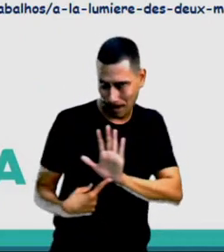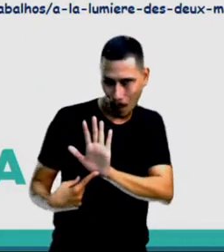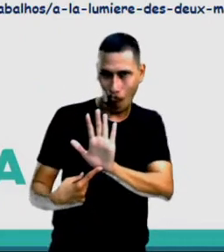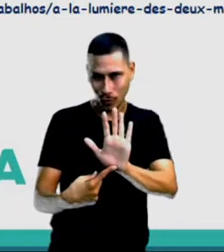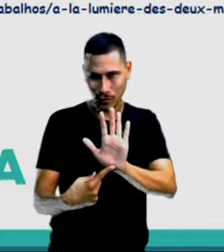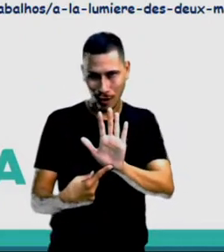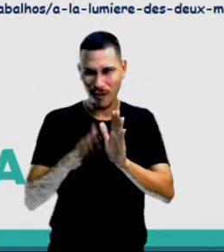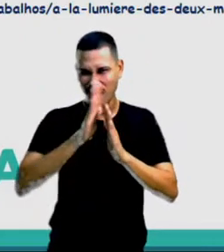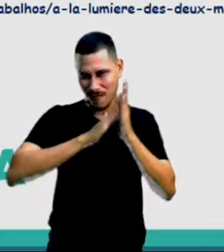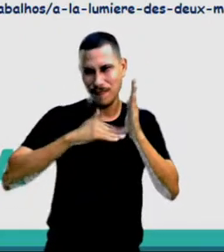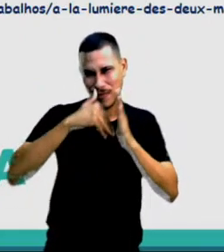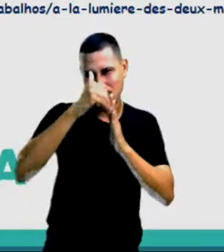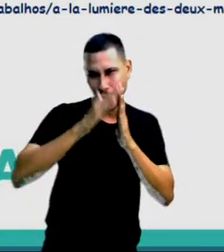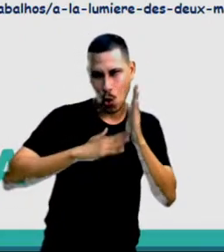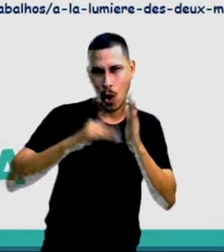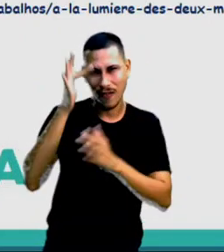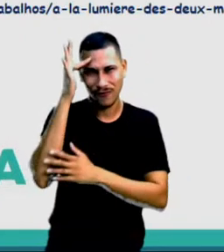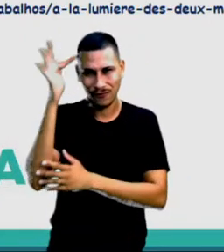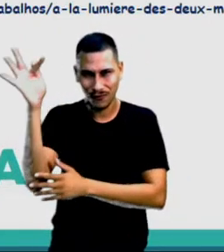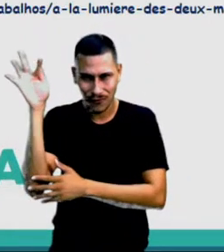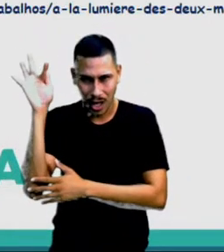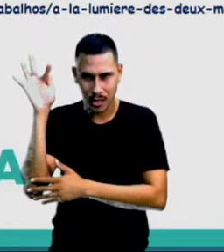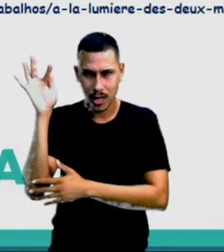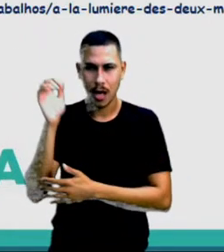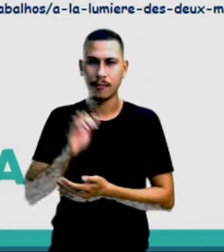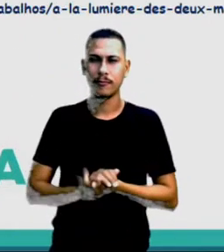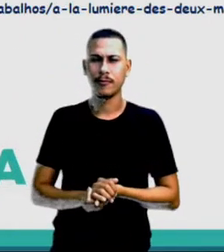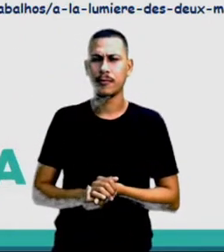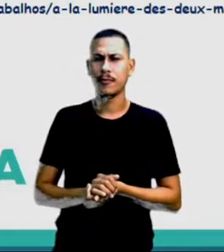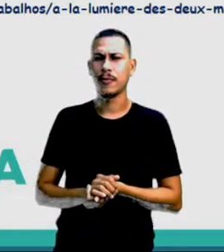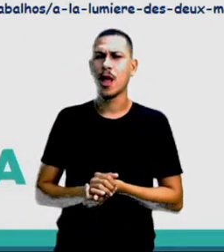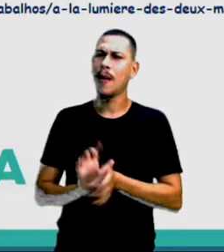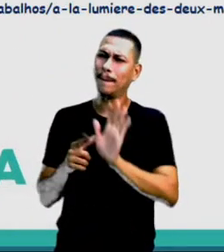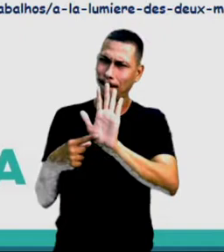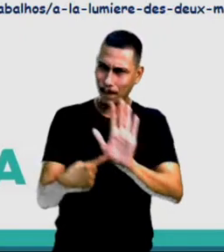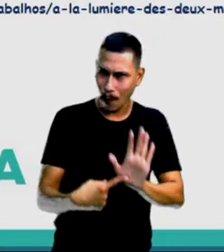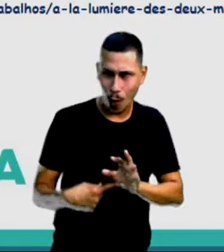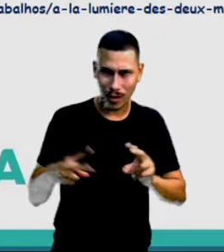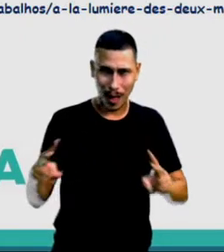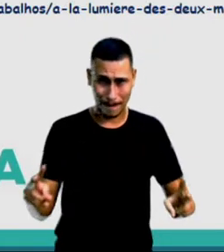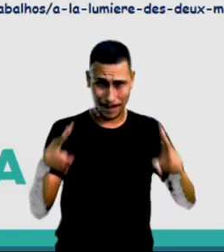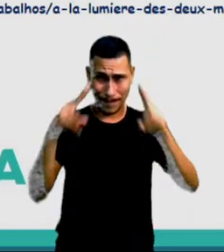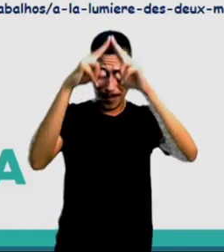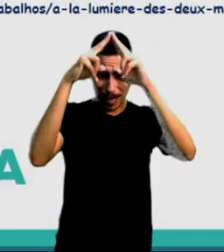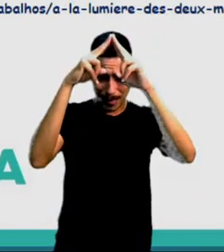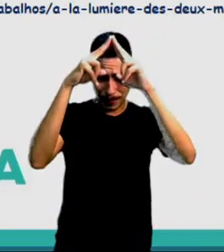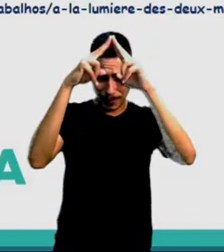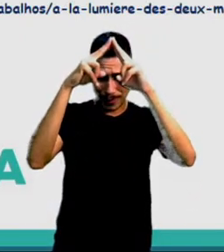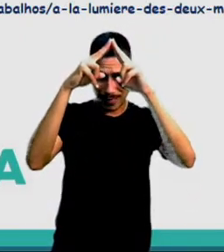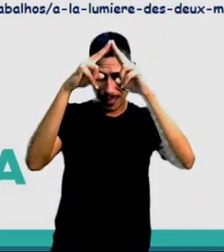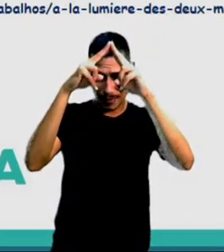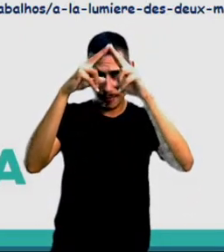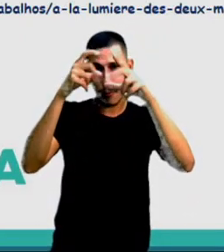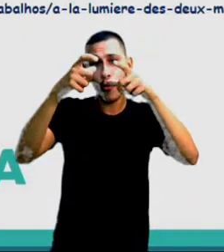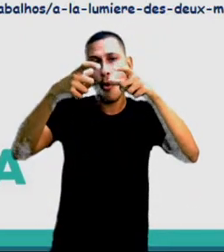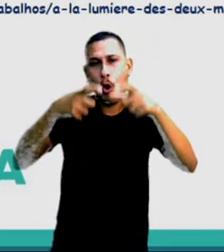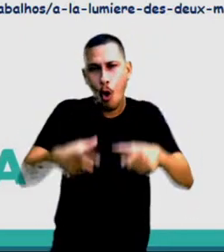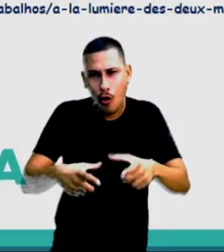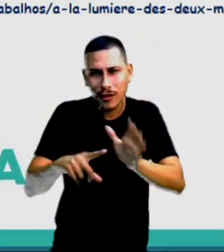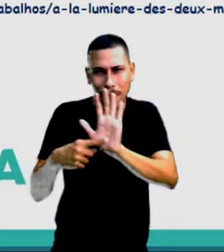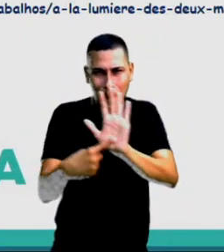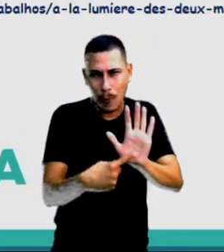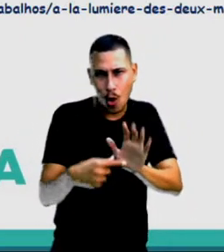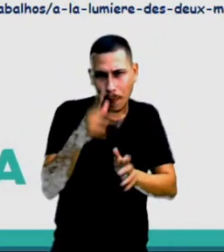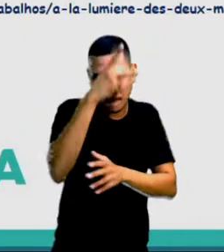temporária. A Tunga decidiu usar o espaço sob a pirâmide, por onde chegam todos